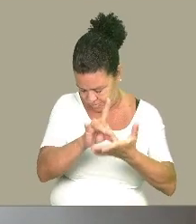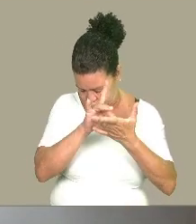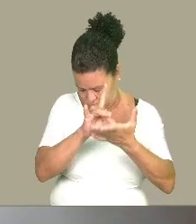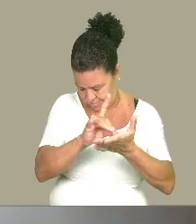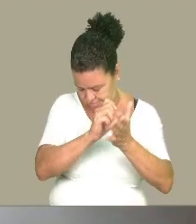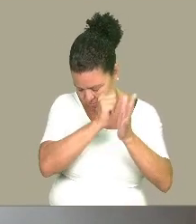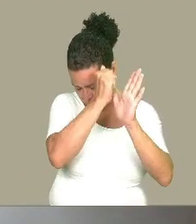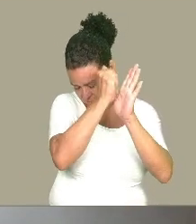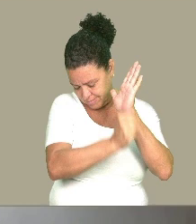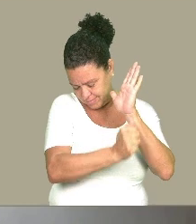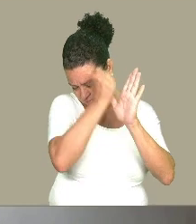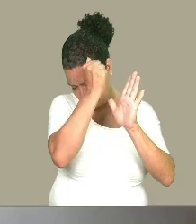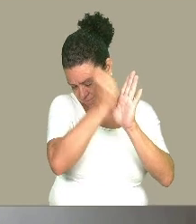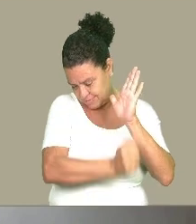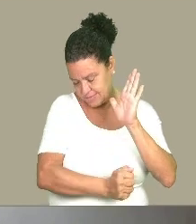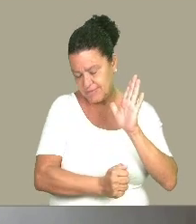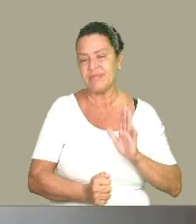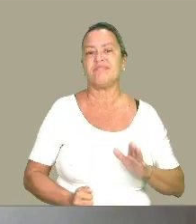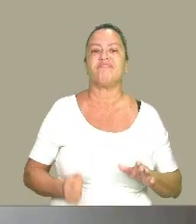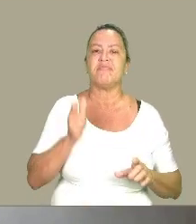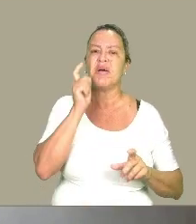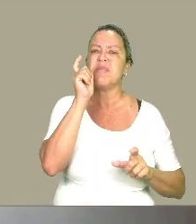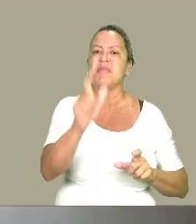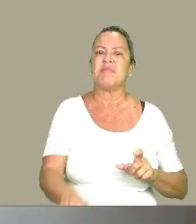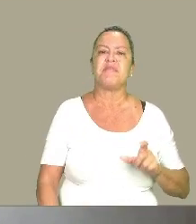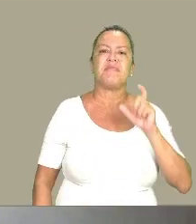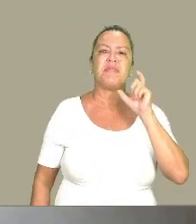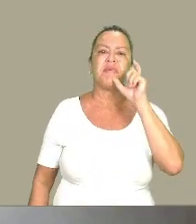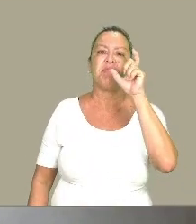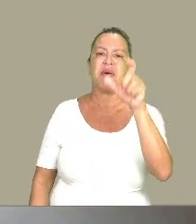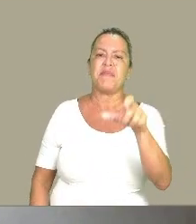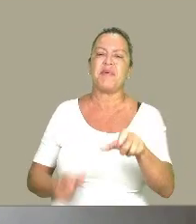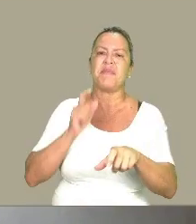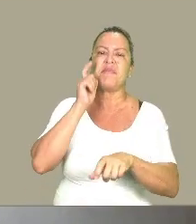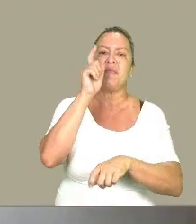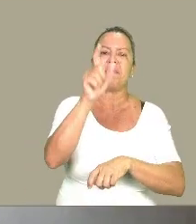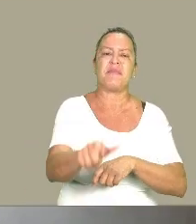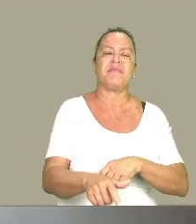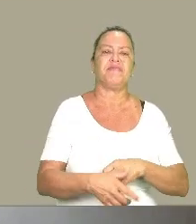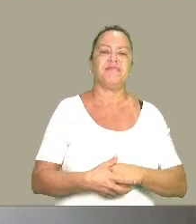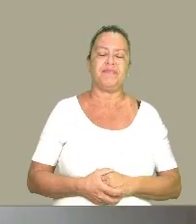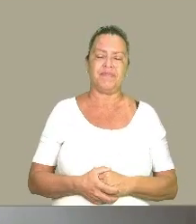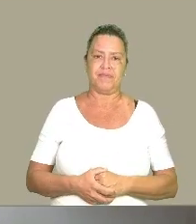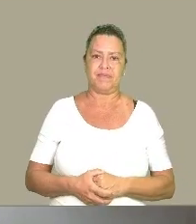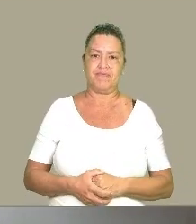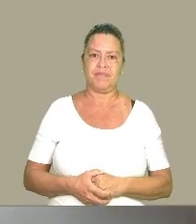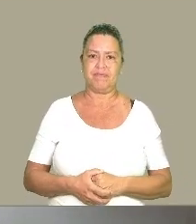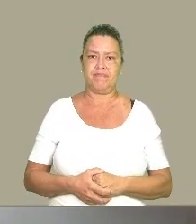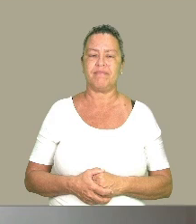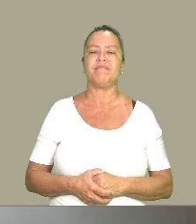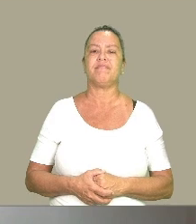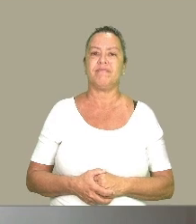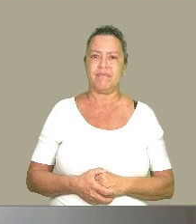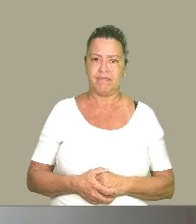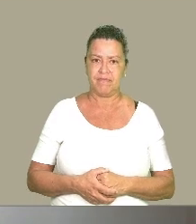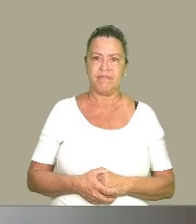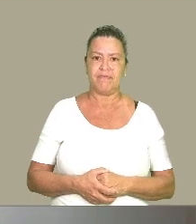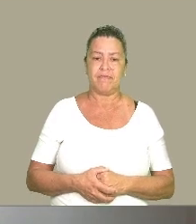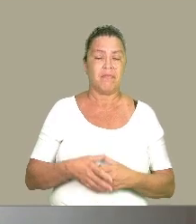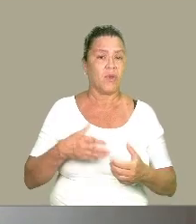apaga as ofensas. Apenas o bem extingue o mal. Então, independente